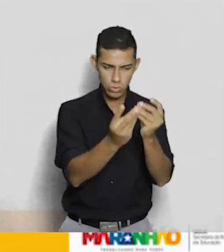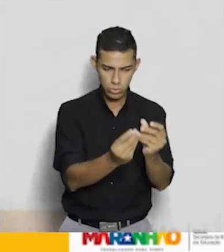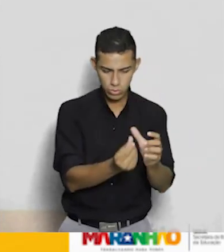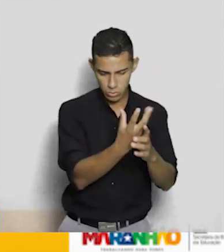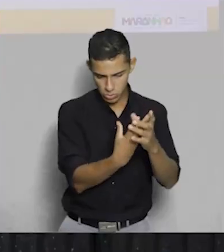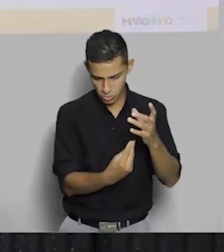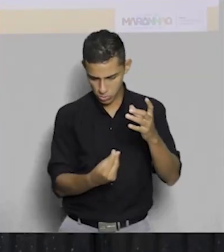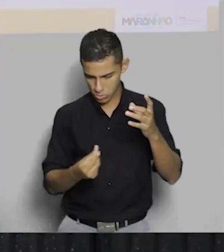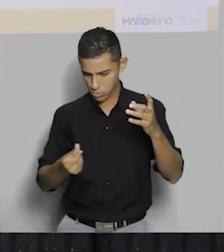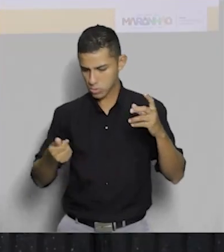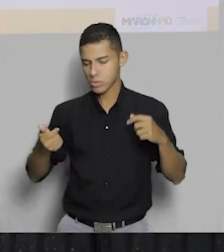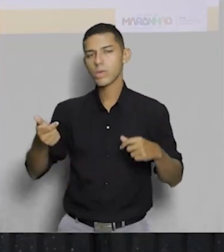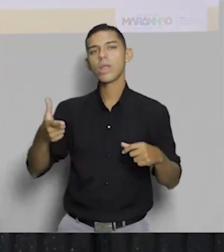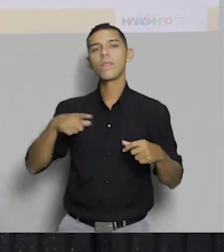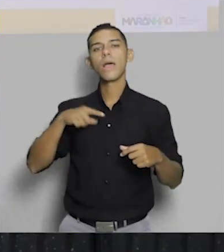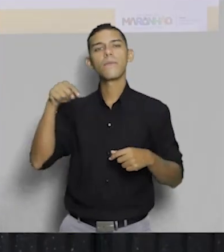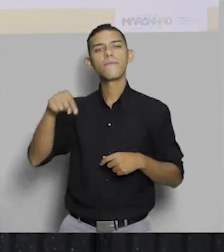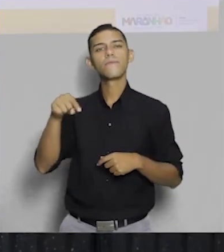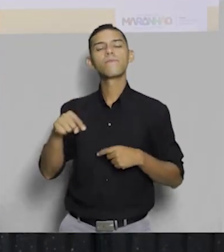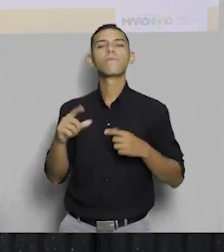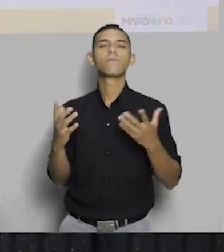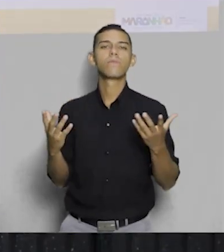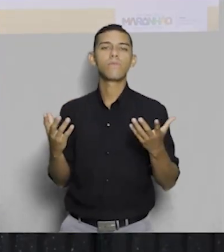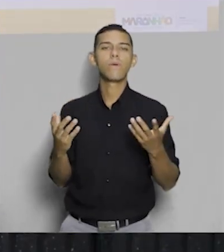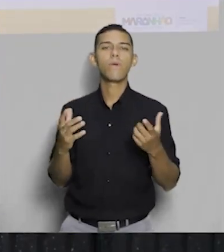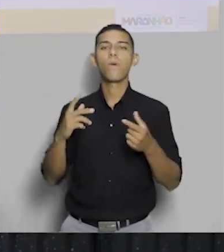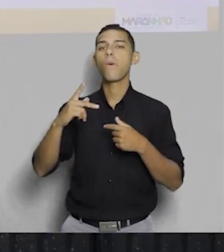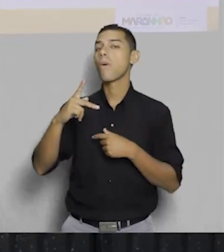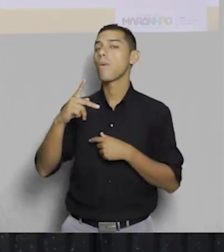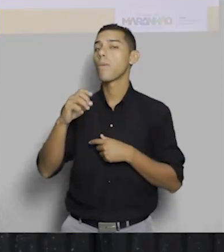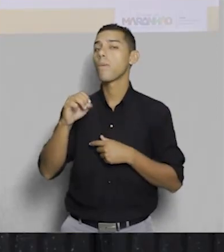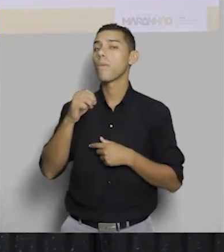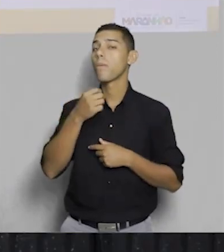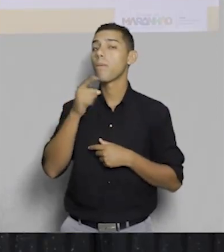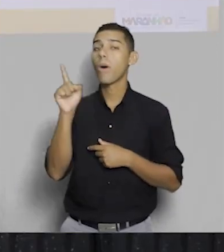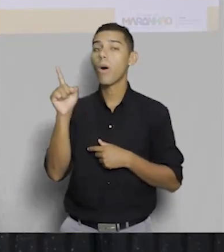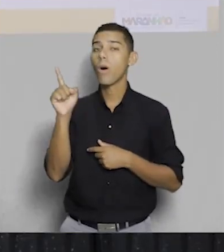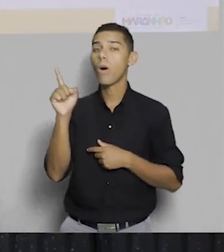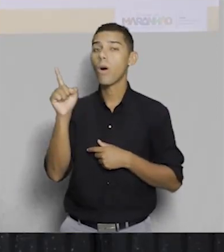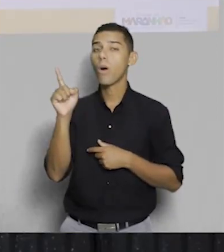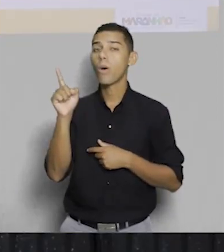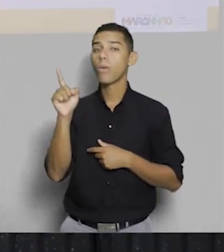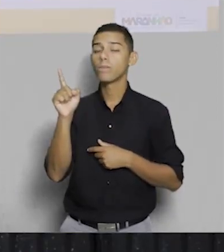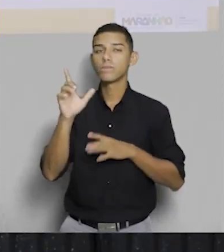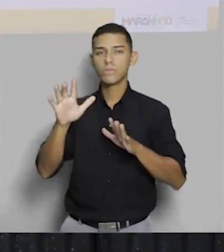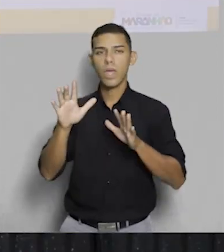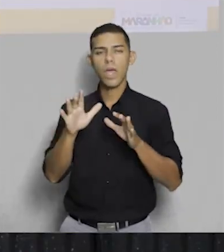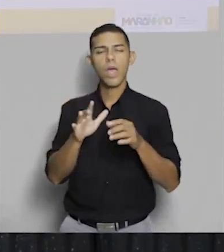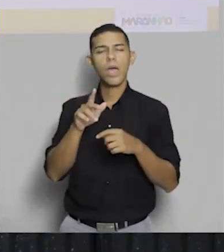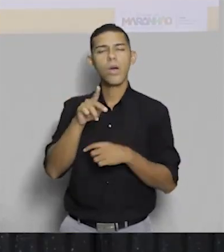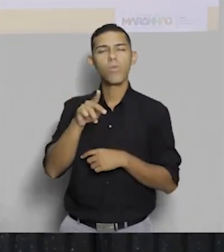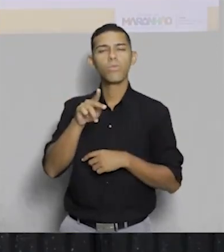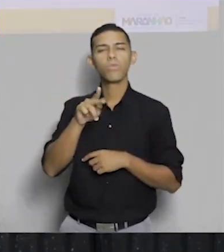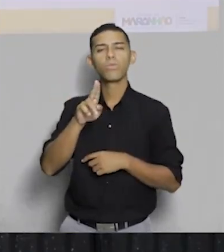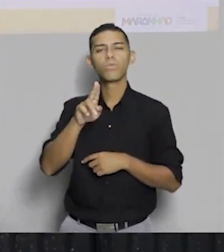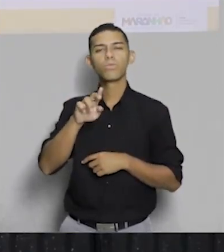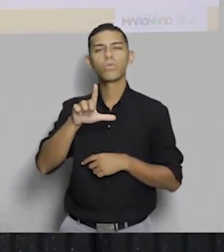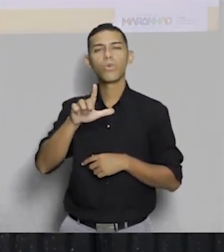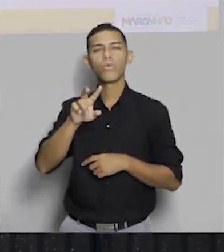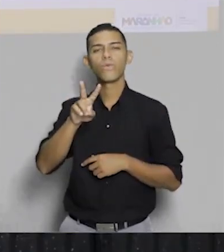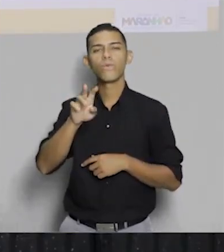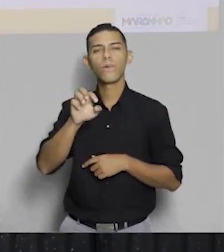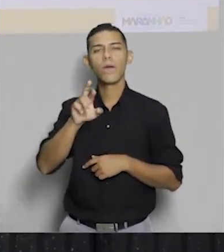ter aquela substância na forma de pó, certo? Foi pulverizado, mas continua sendo